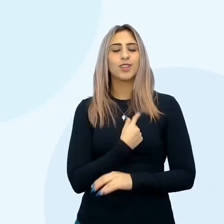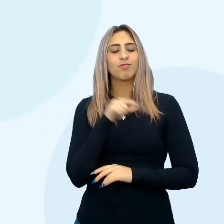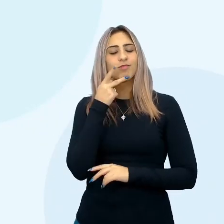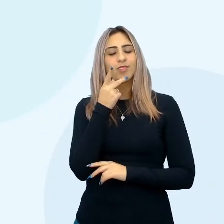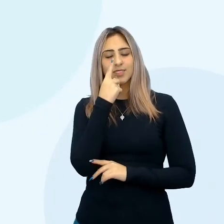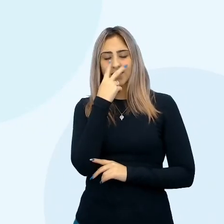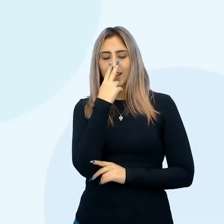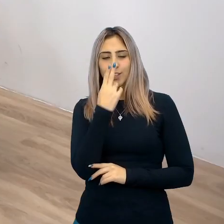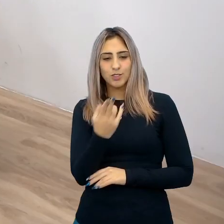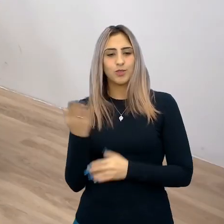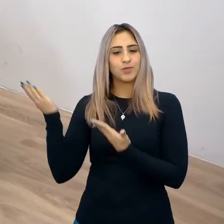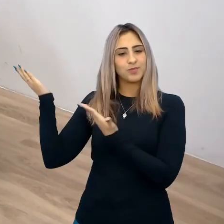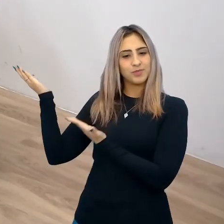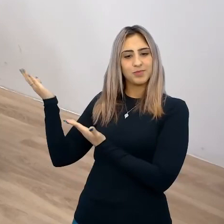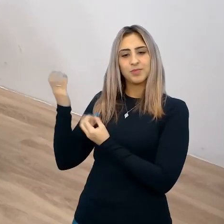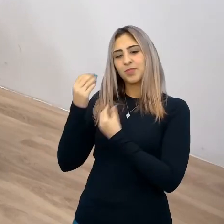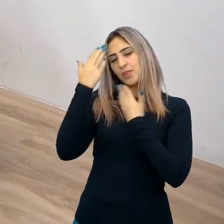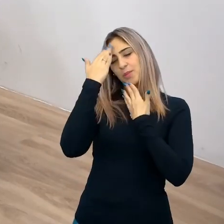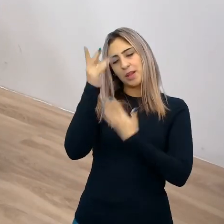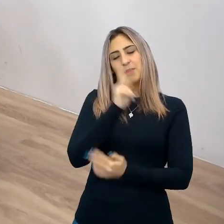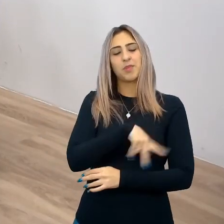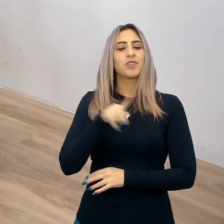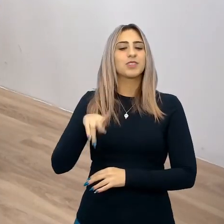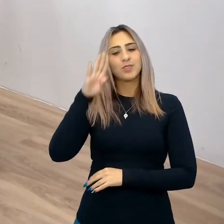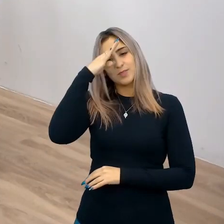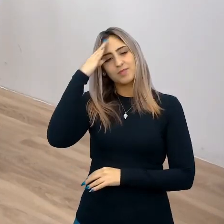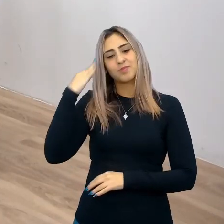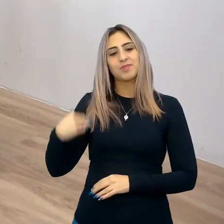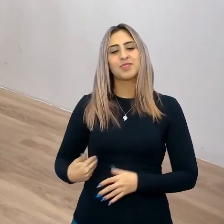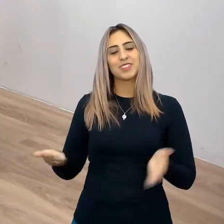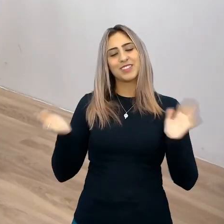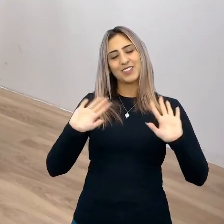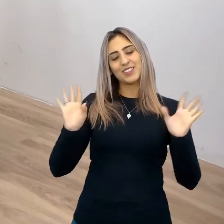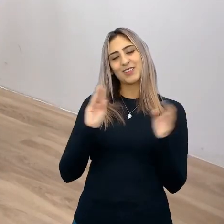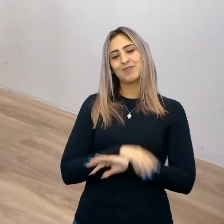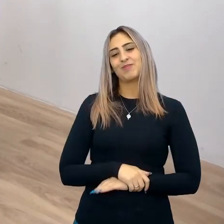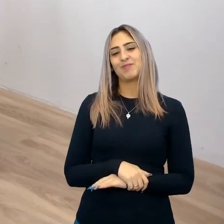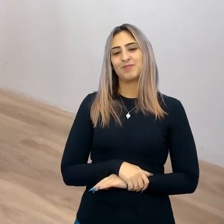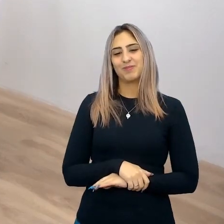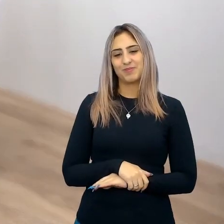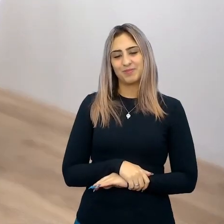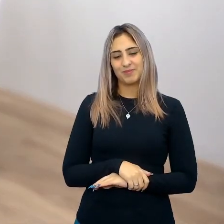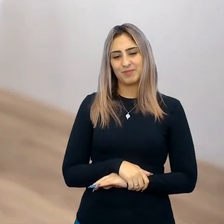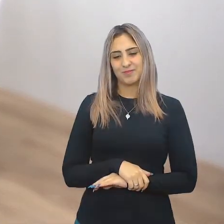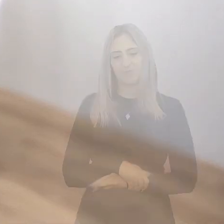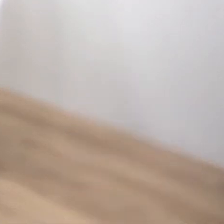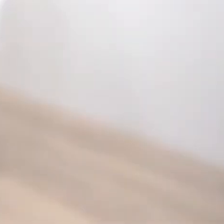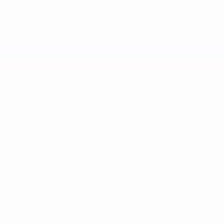o QR Code na tela e o link. Muito obrigado, professora Tayana. Eu que agradeço. Tchau, tchau, gente. Até a próxima. Valeu.